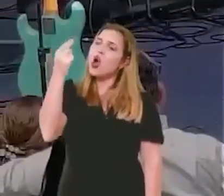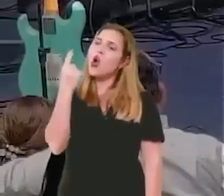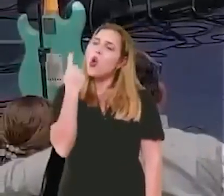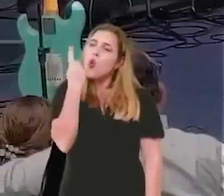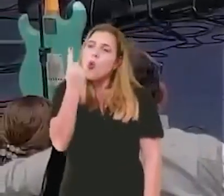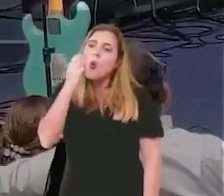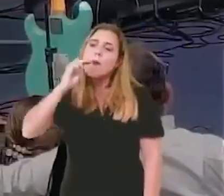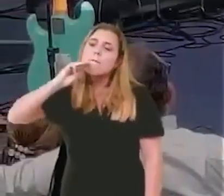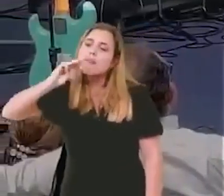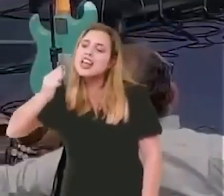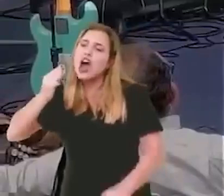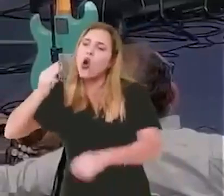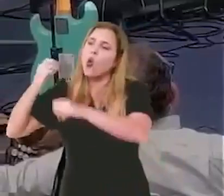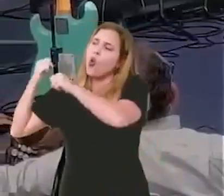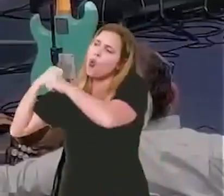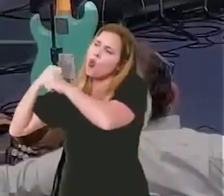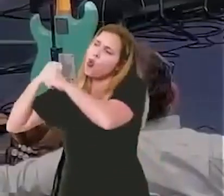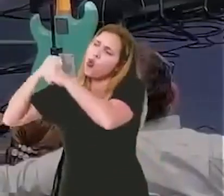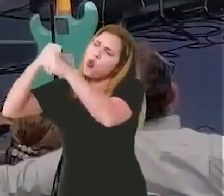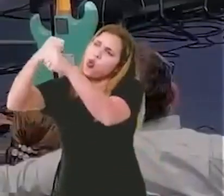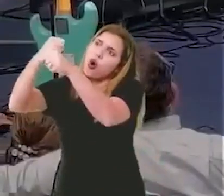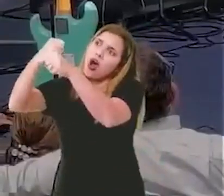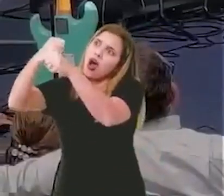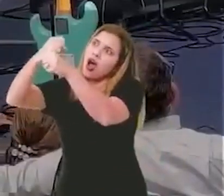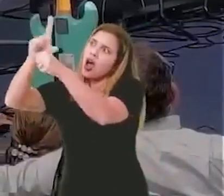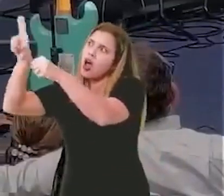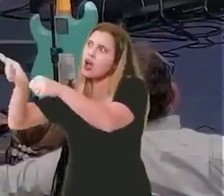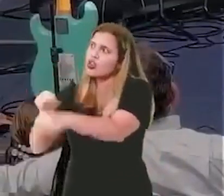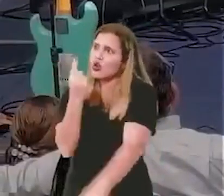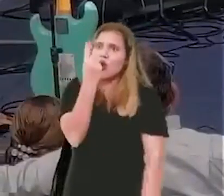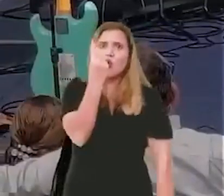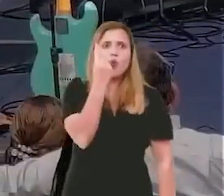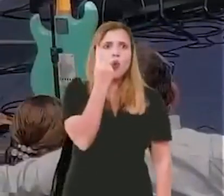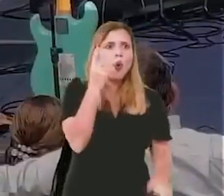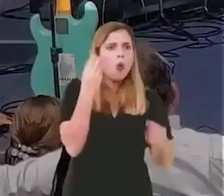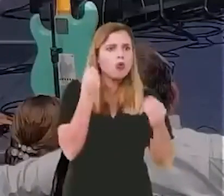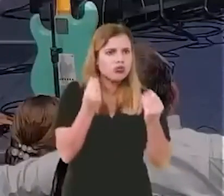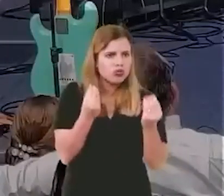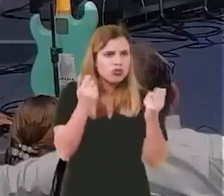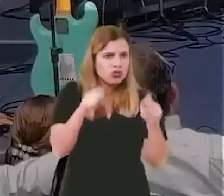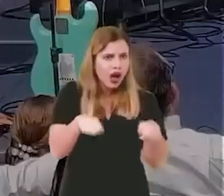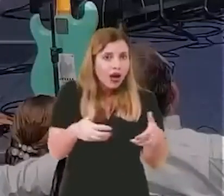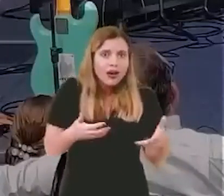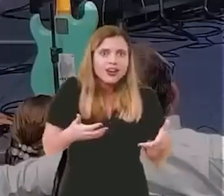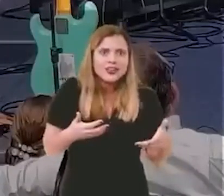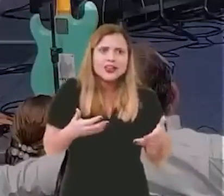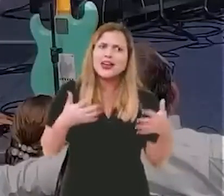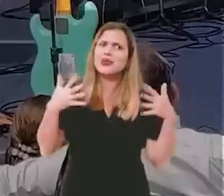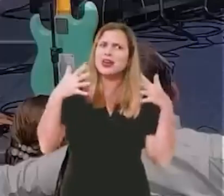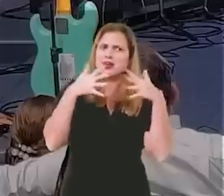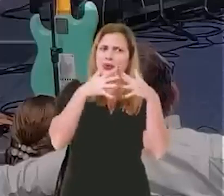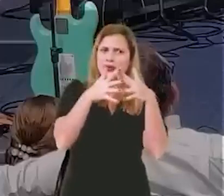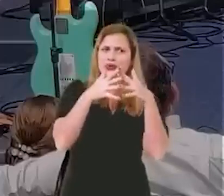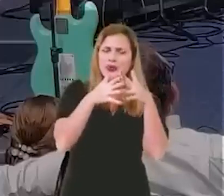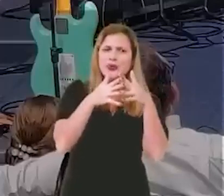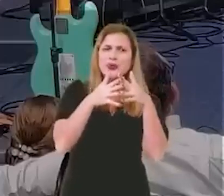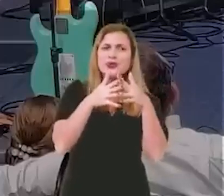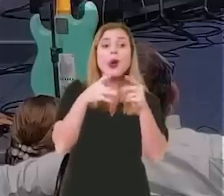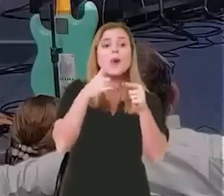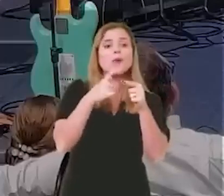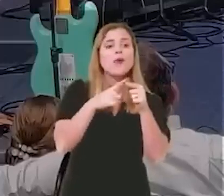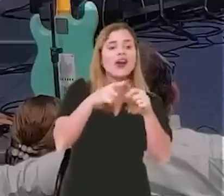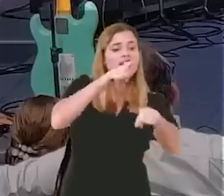eternidade. E se eu tirar um bilhão de anos da eternidade, sobra quanto? A eternidade. Logo, a eternidade não é